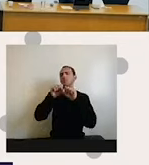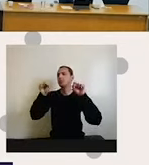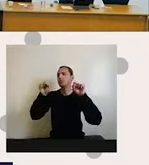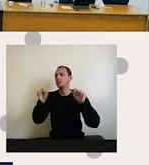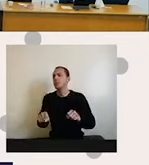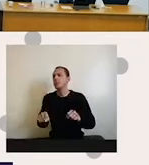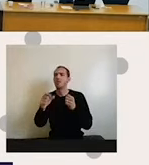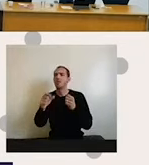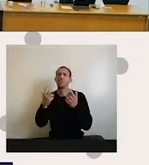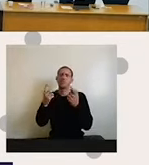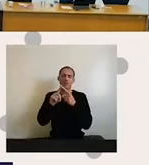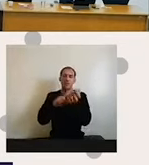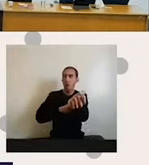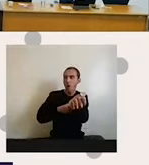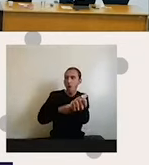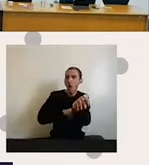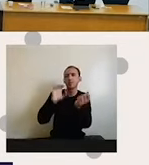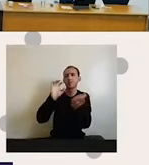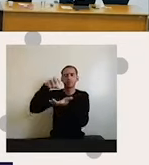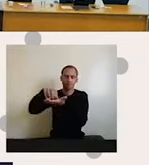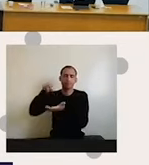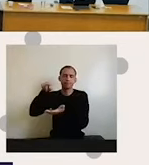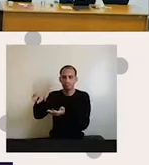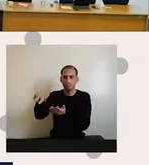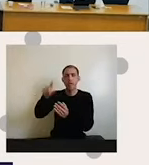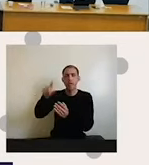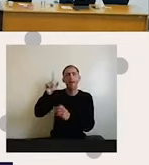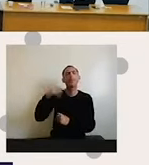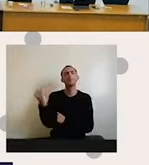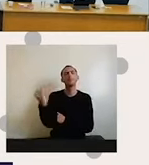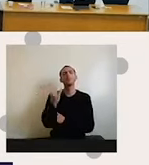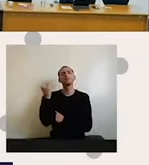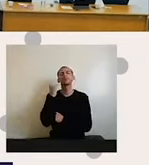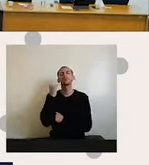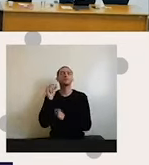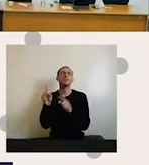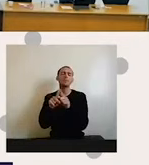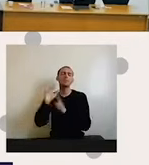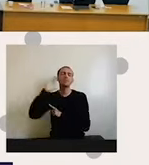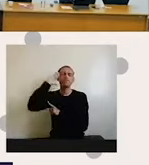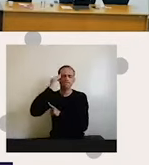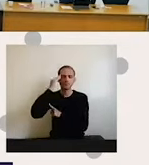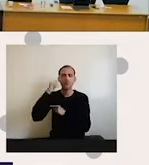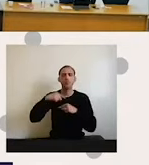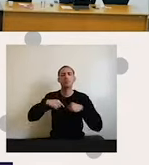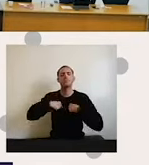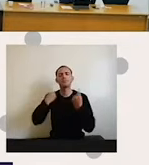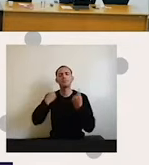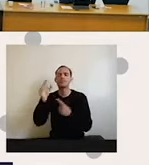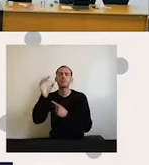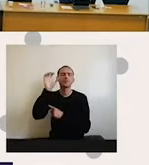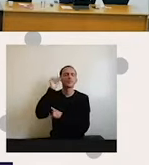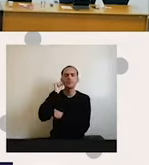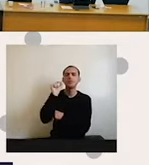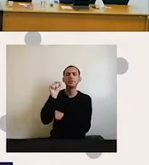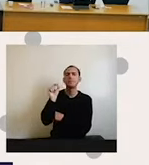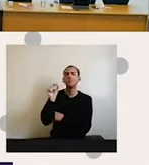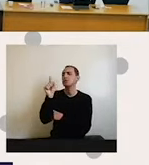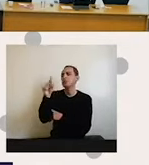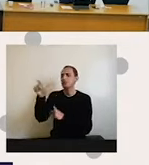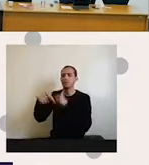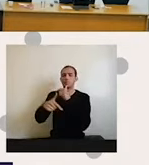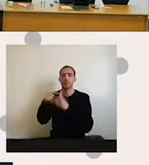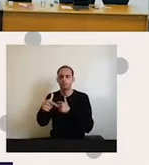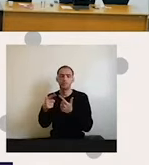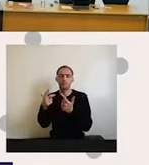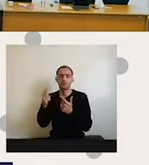Então, o desafio, né, em ouvir uma trabalhadora numa história como essa e estar presente ali na empresa é justamente